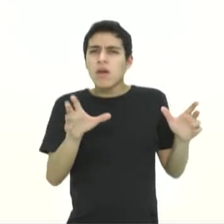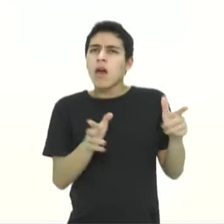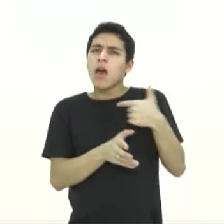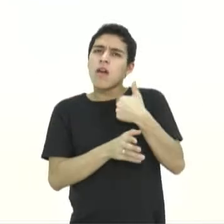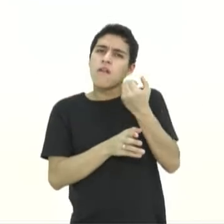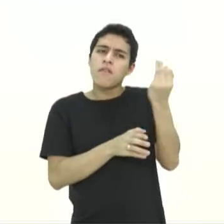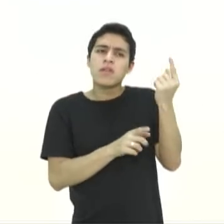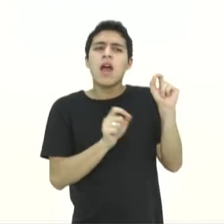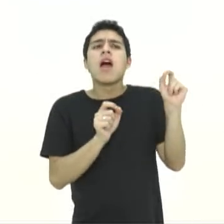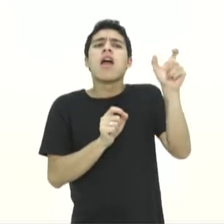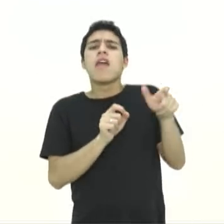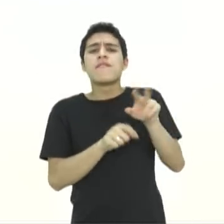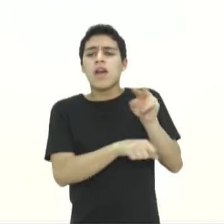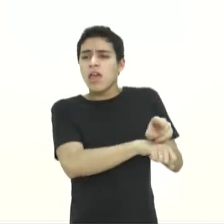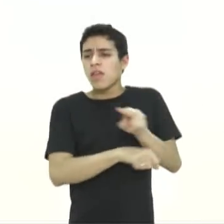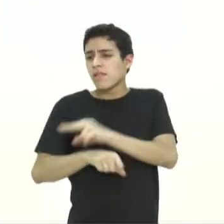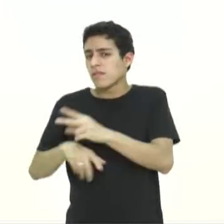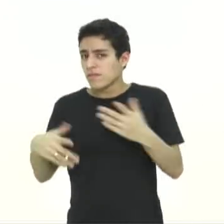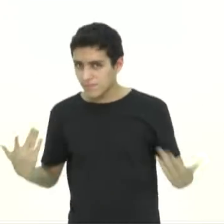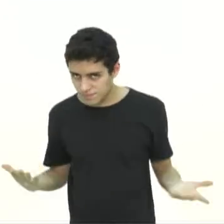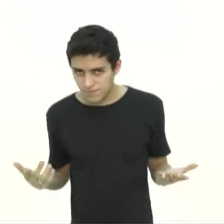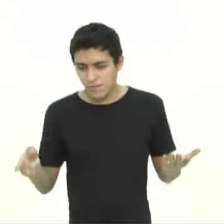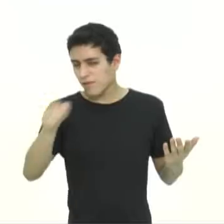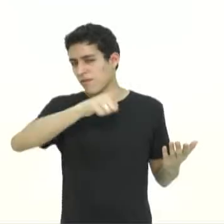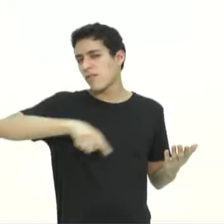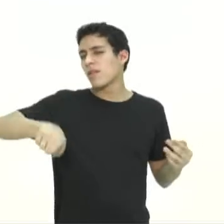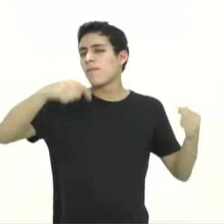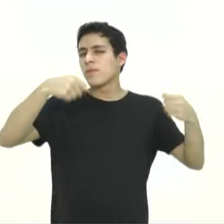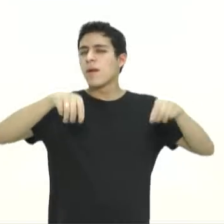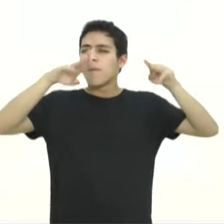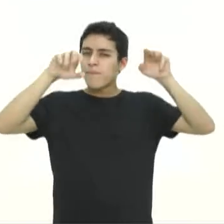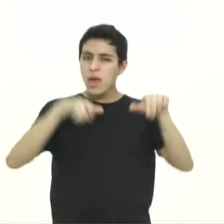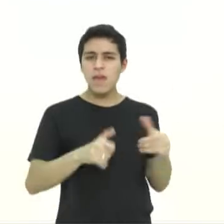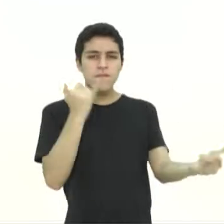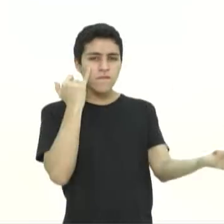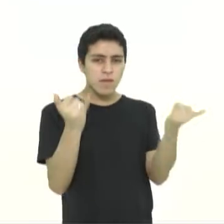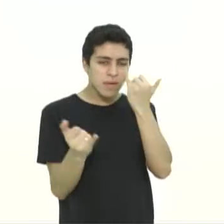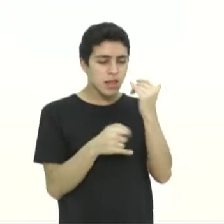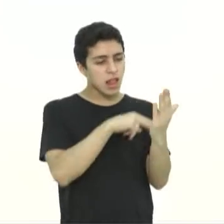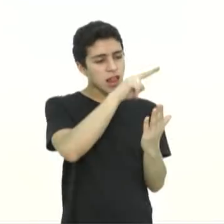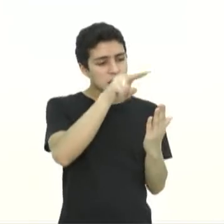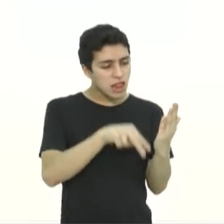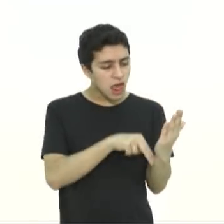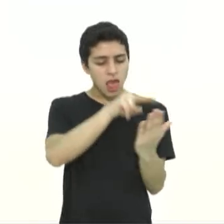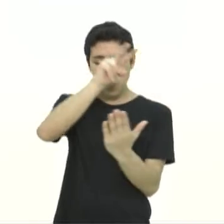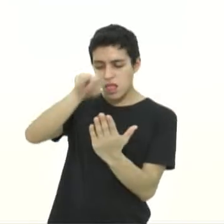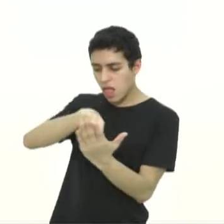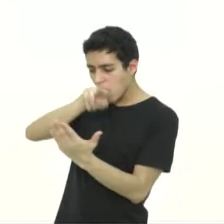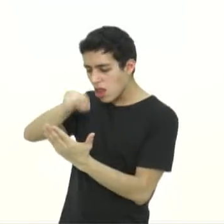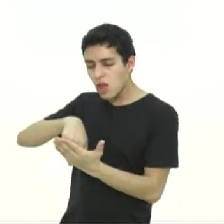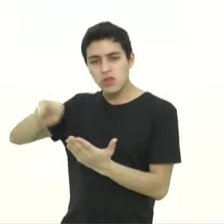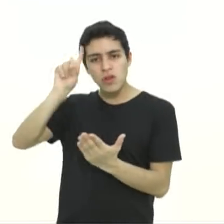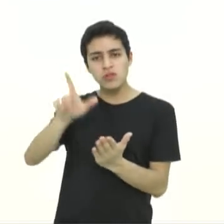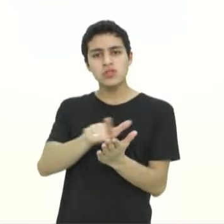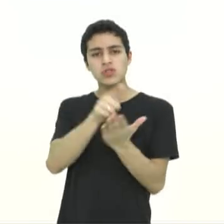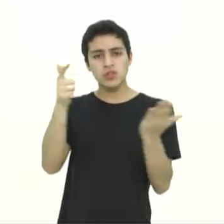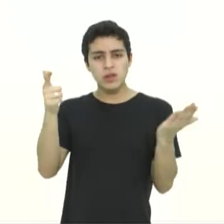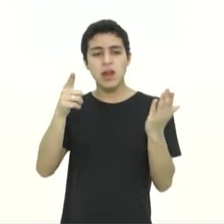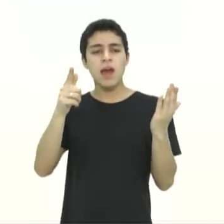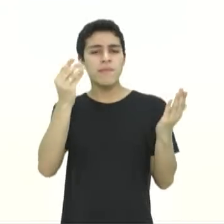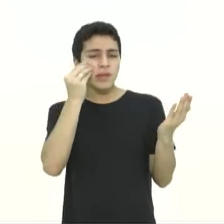estiver viajando. Deve-se estar bem informado também, lendo 2 ou 3 jornais por dia para comparar